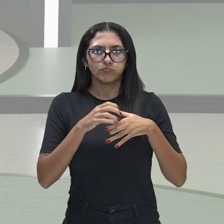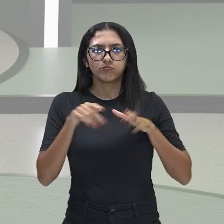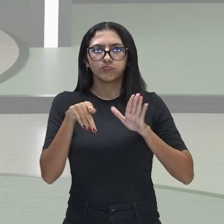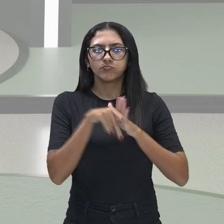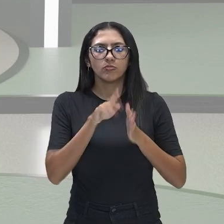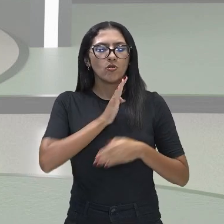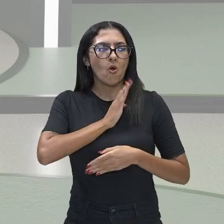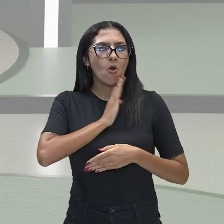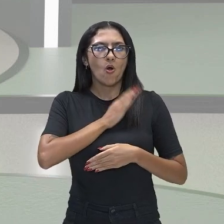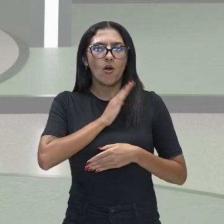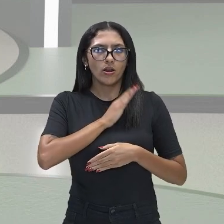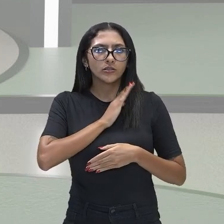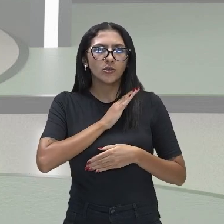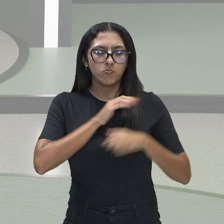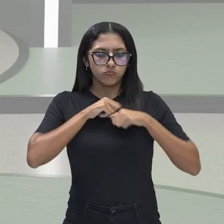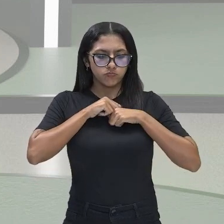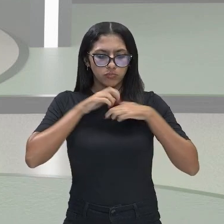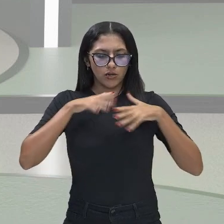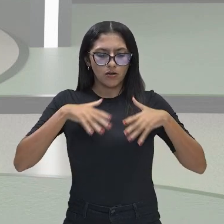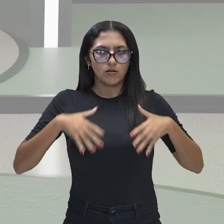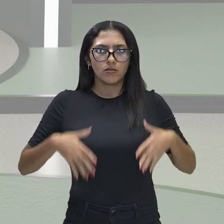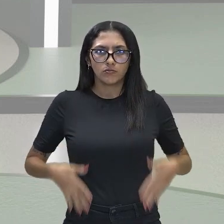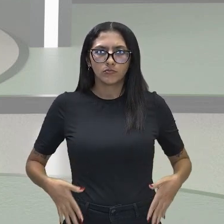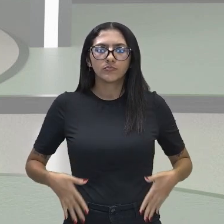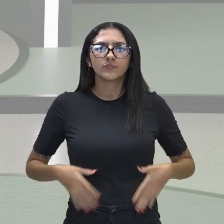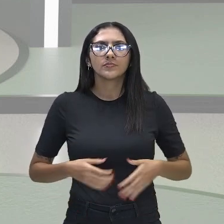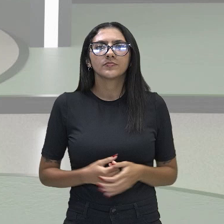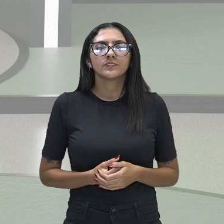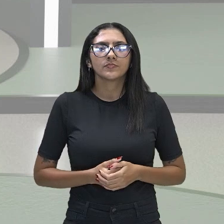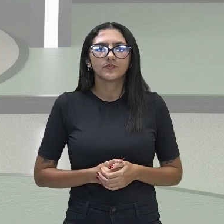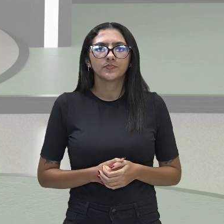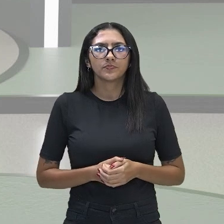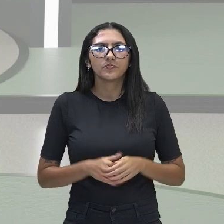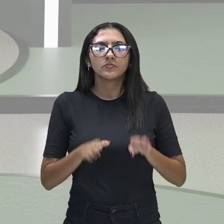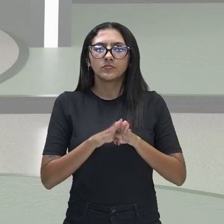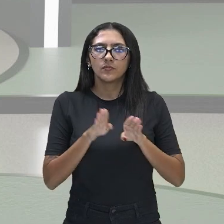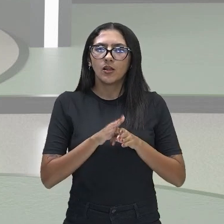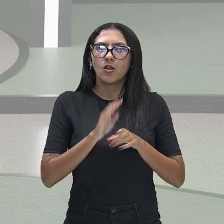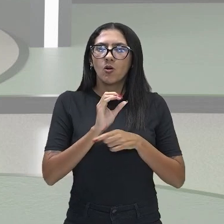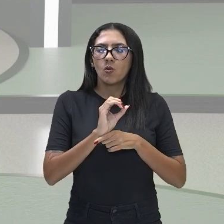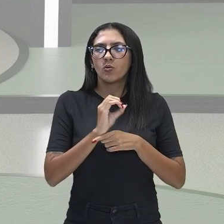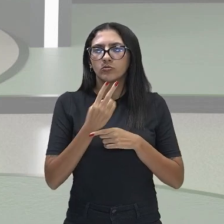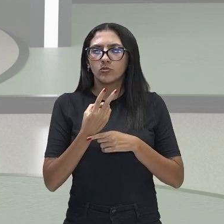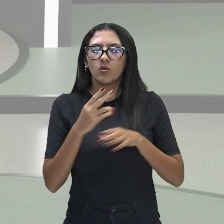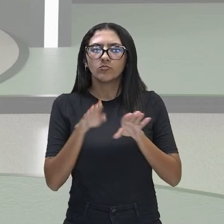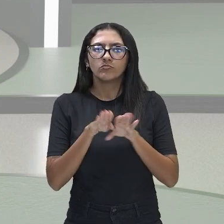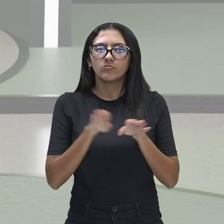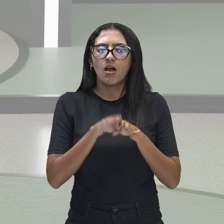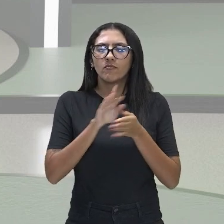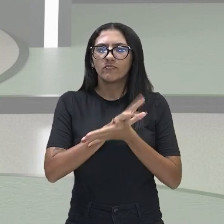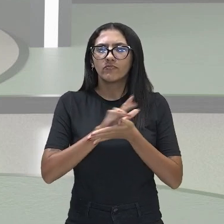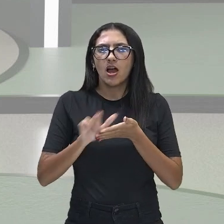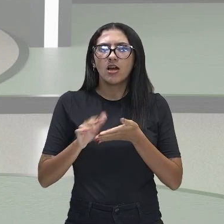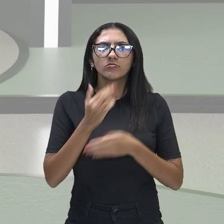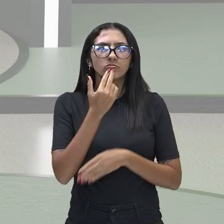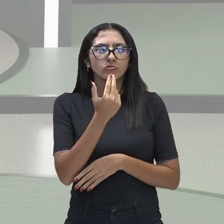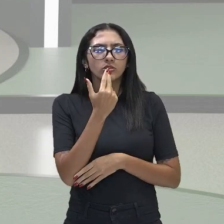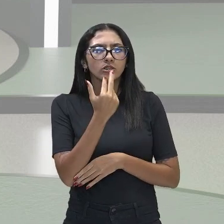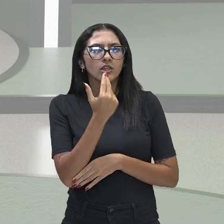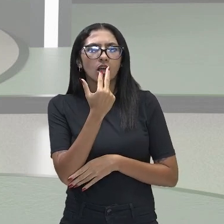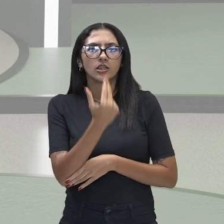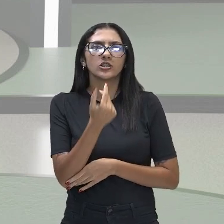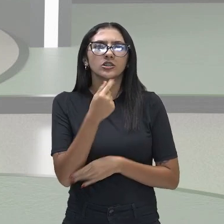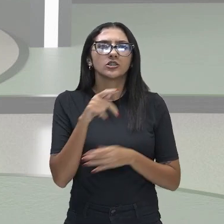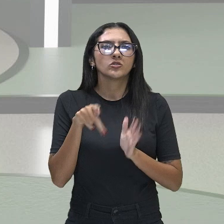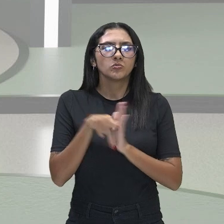para todo o corpo. Possui a função de levar o oxigênio e os nutrientes para as